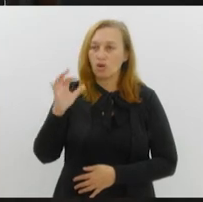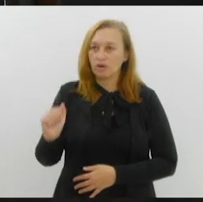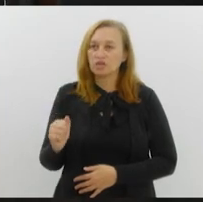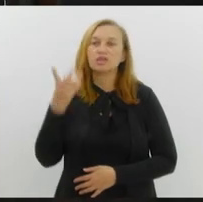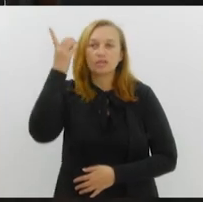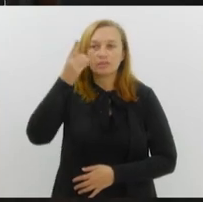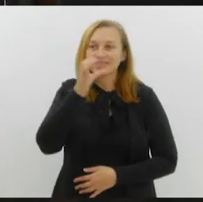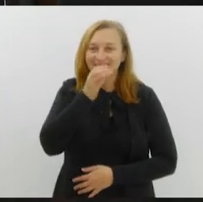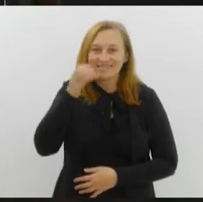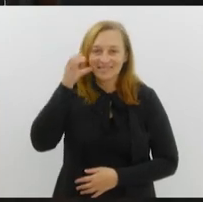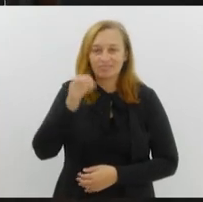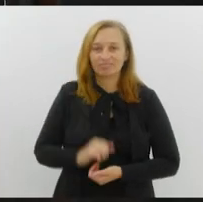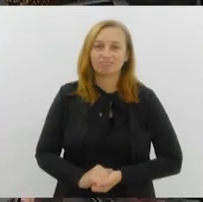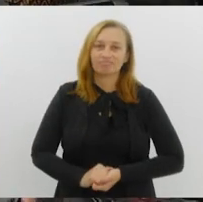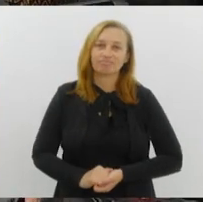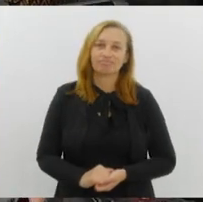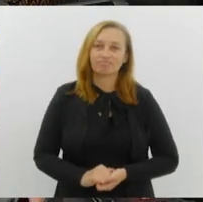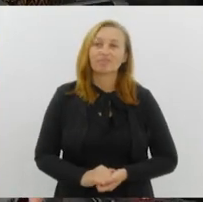Célia Jordão,